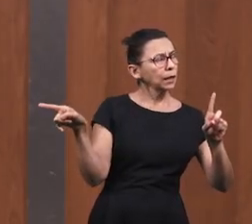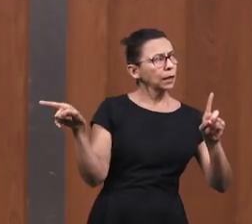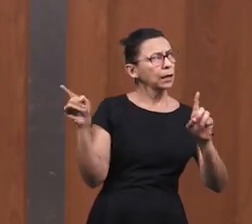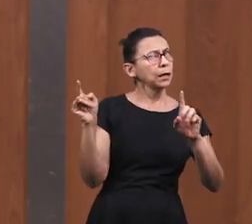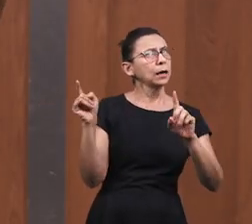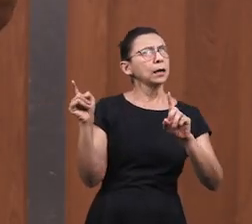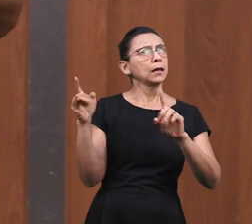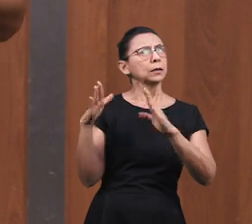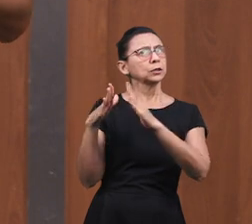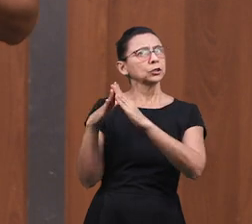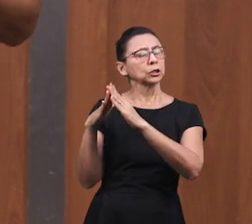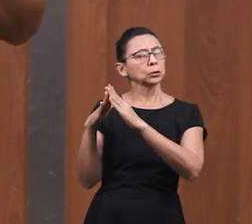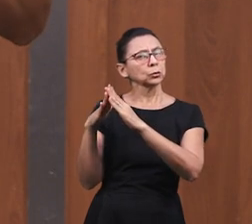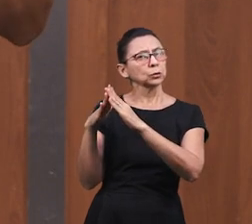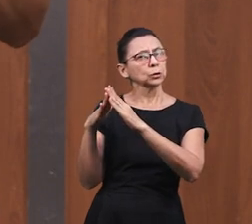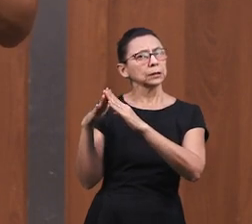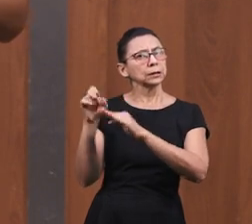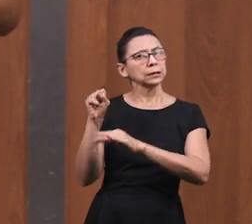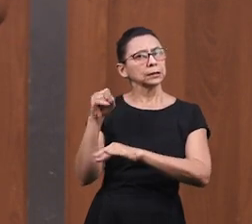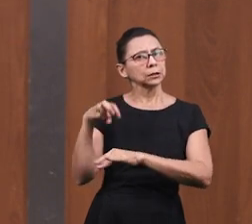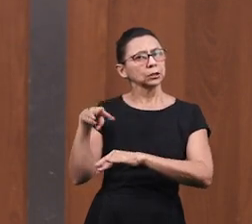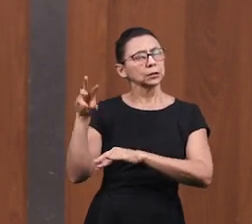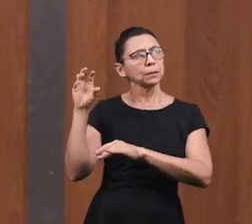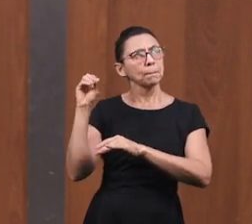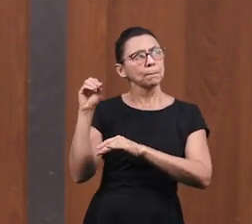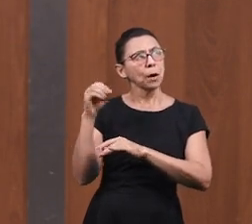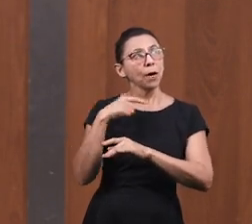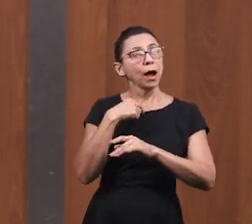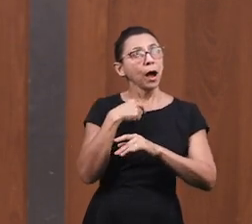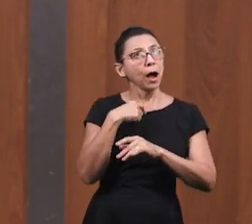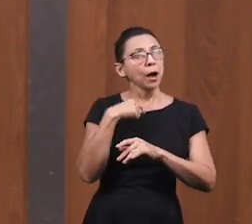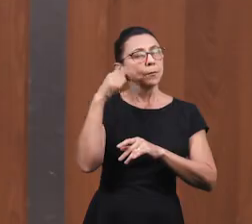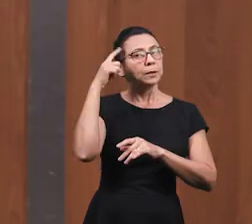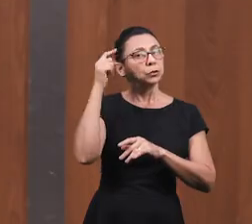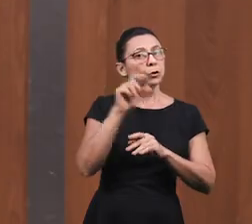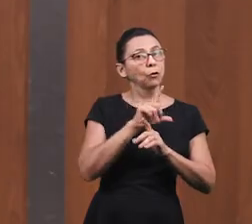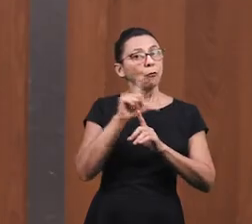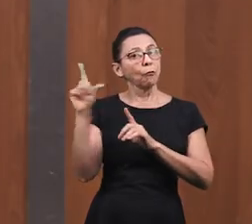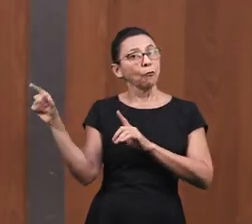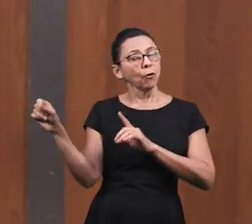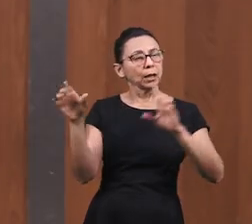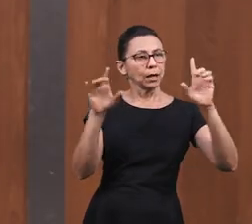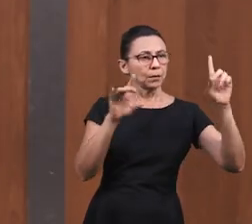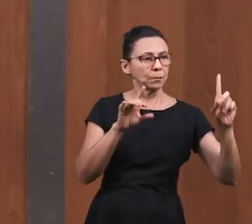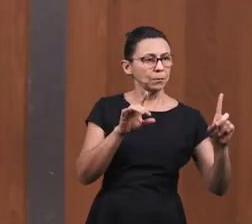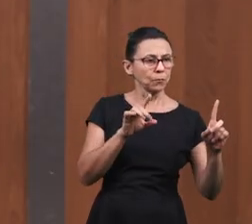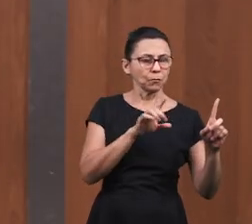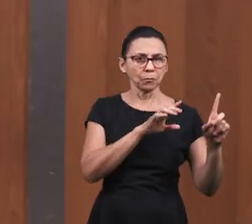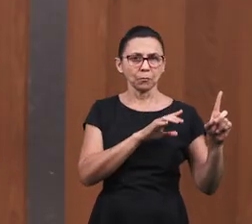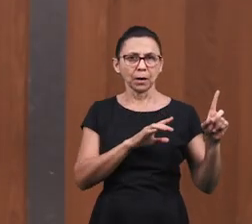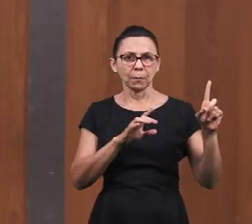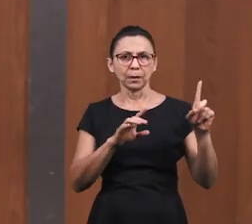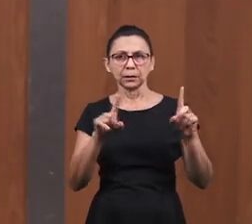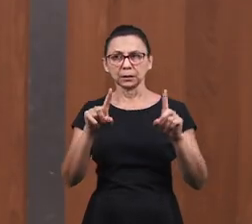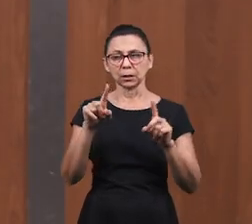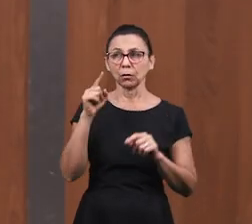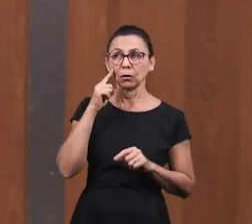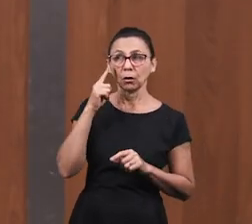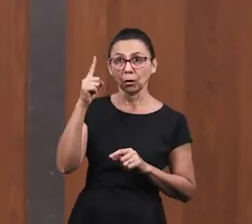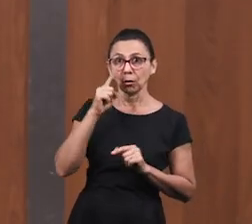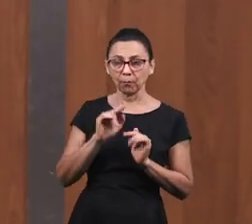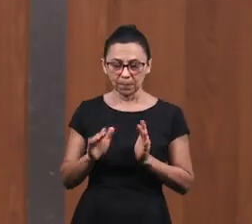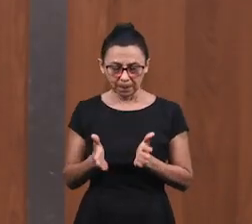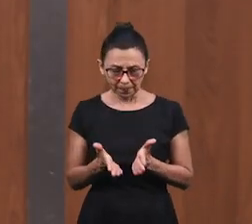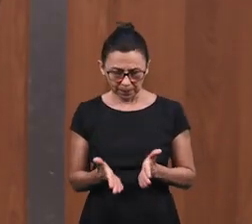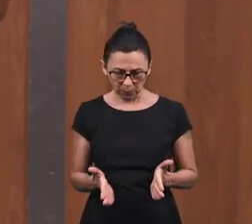um vaso de alabastro com unguento dentro. O vaso de alabastro era assim, um vaso de